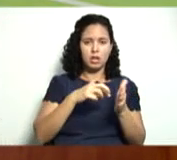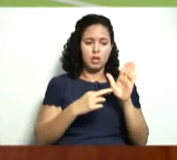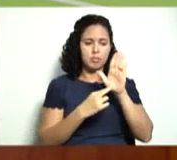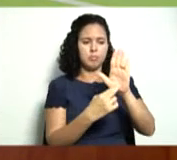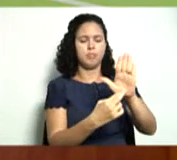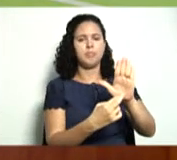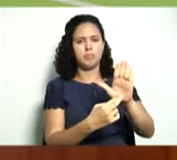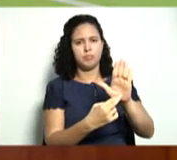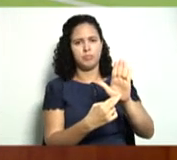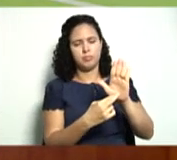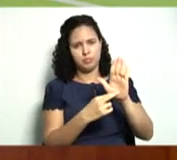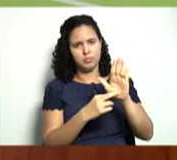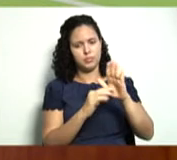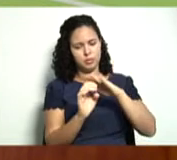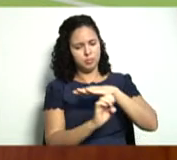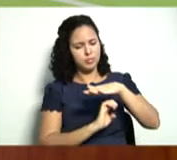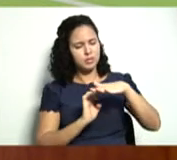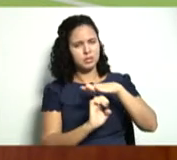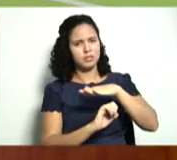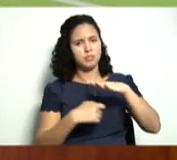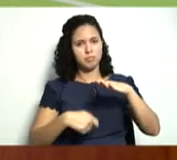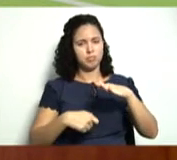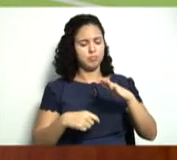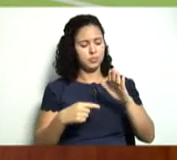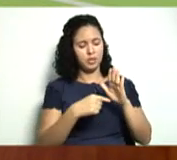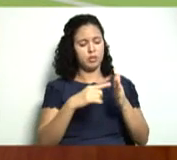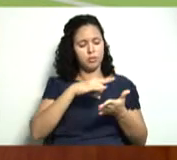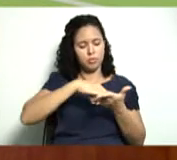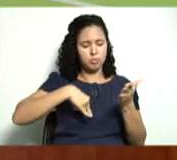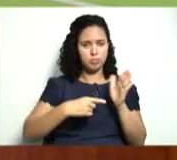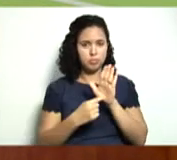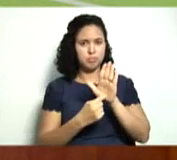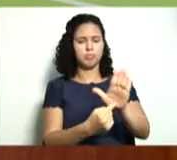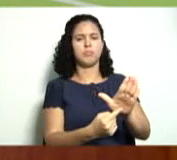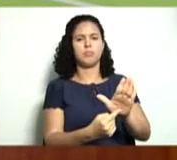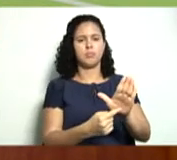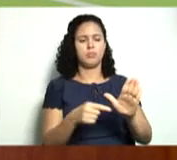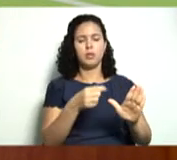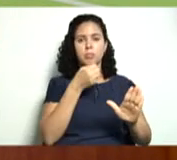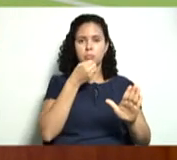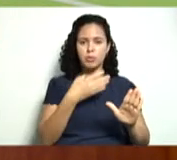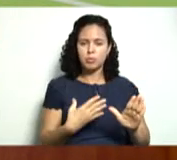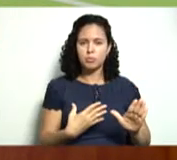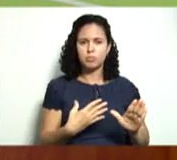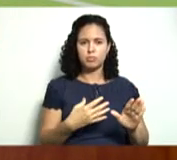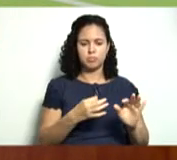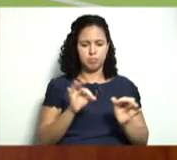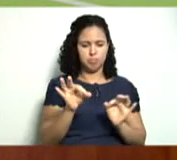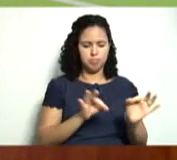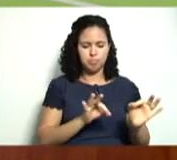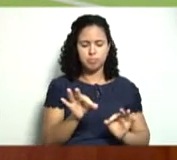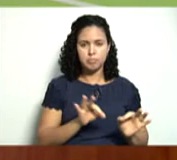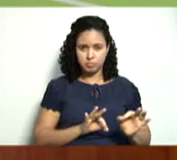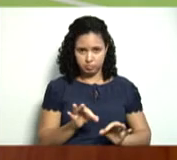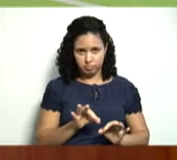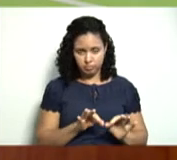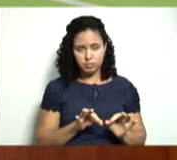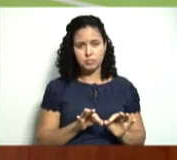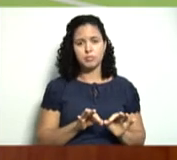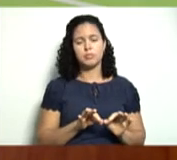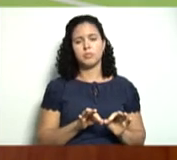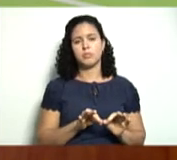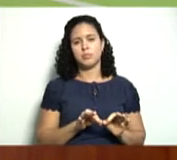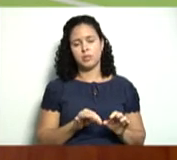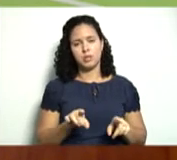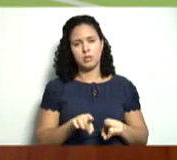então você tem que apresentar los da melhor forma possível então pra isso que existe a formatação não só para isso existe